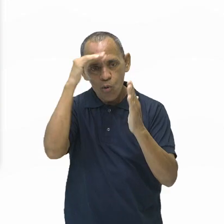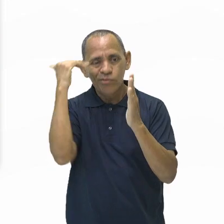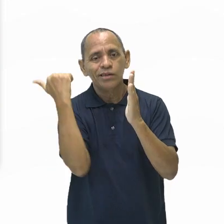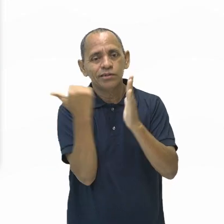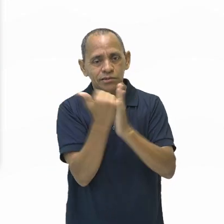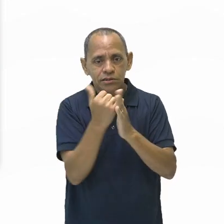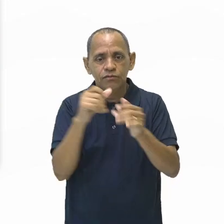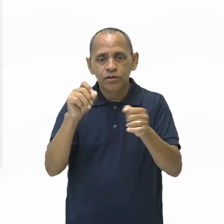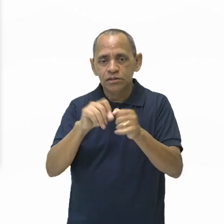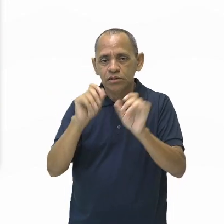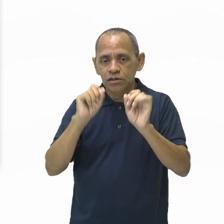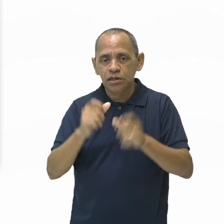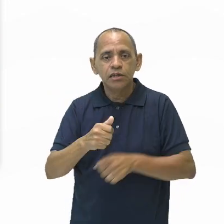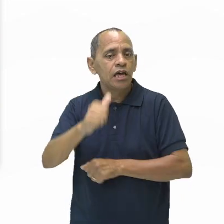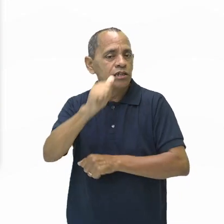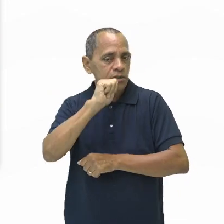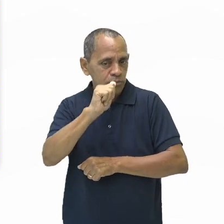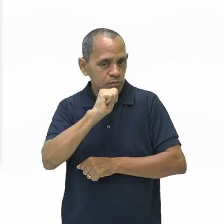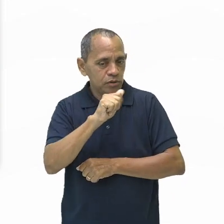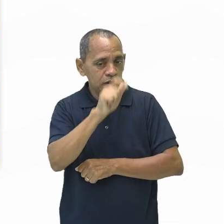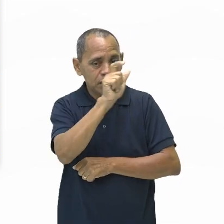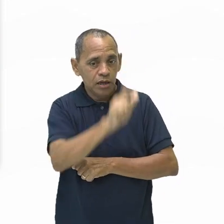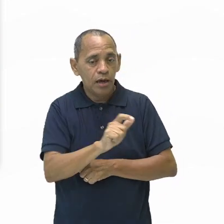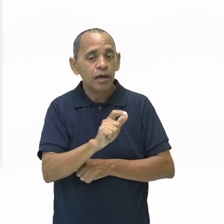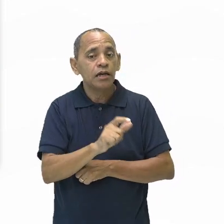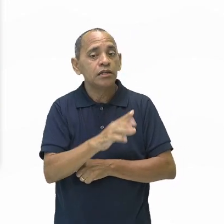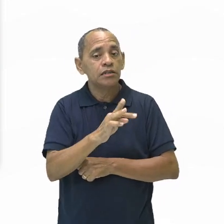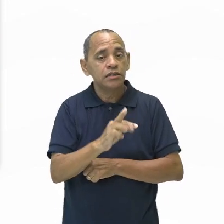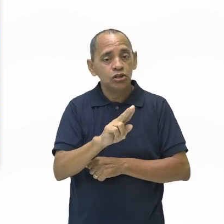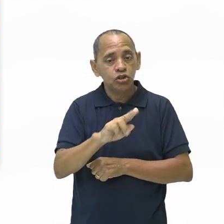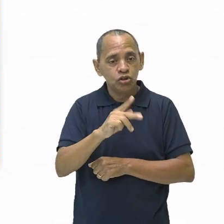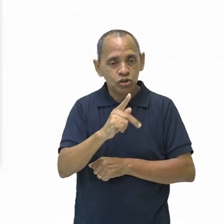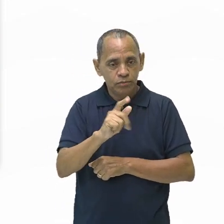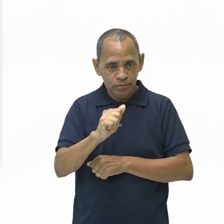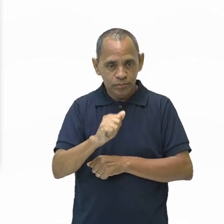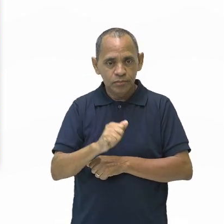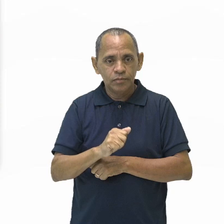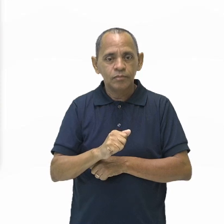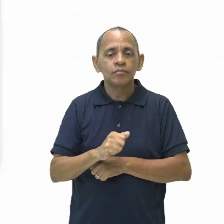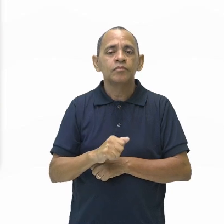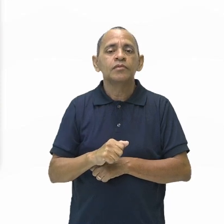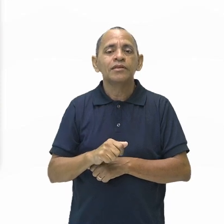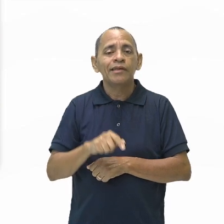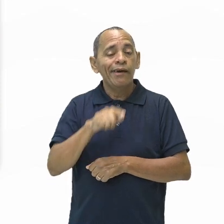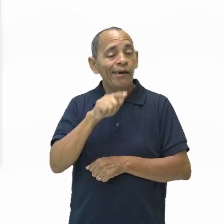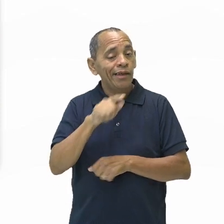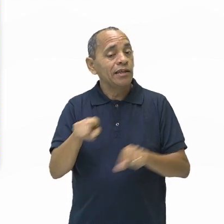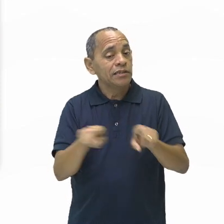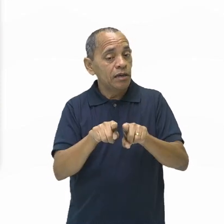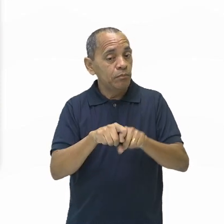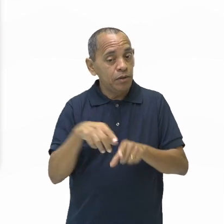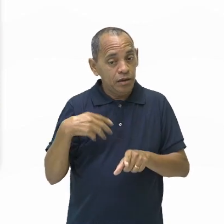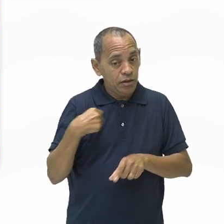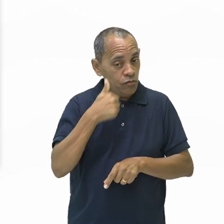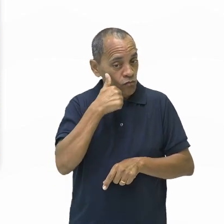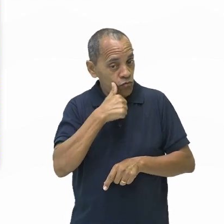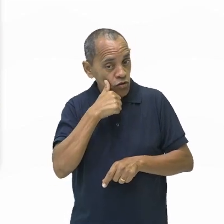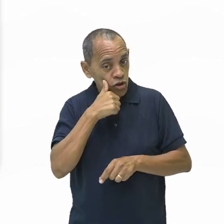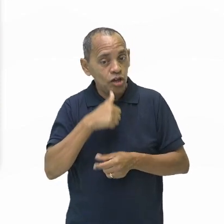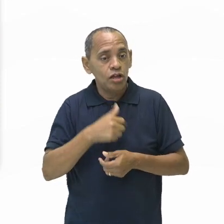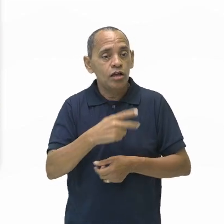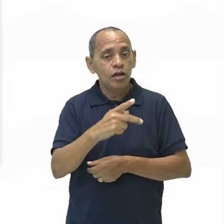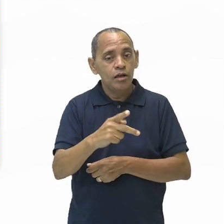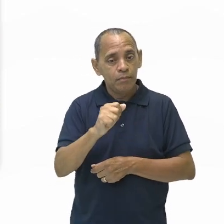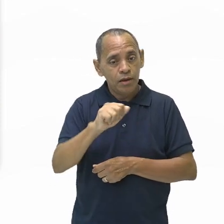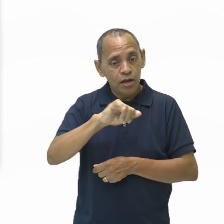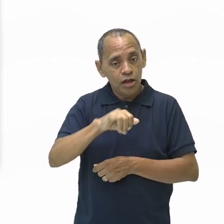fazer essa bebida para Tupã. Sem contar que ela é filha do pajé, então ela tem essa... Não é qualquer uma que a gente escolheu ali